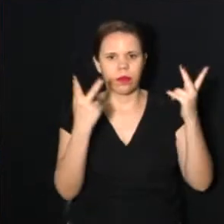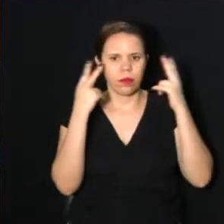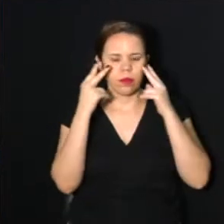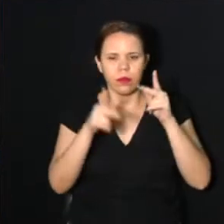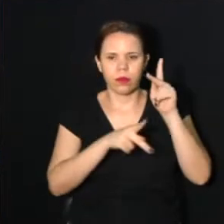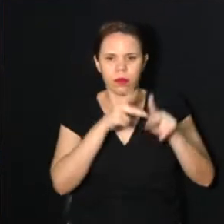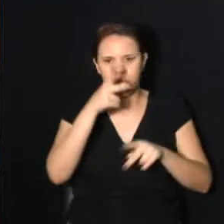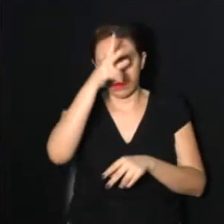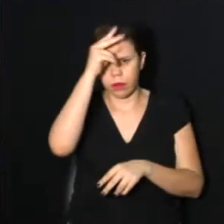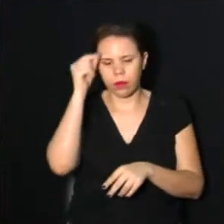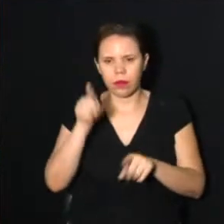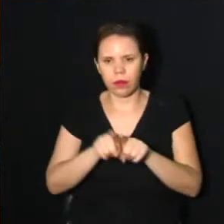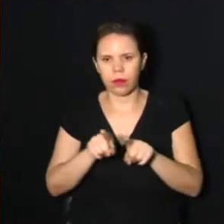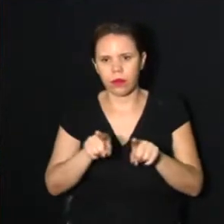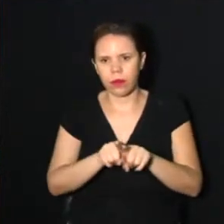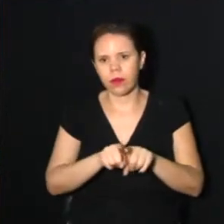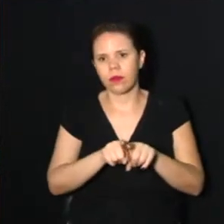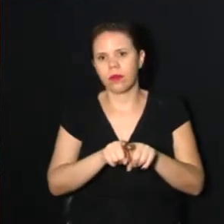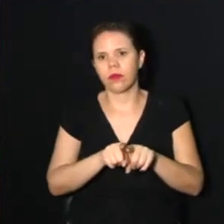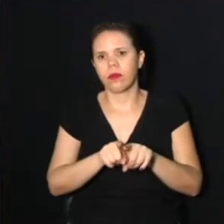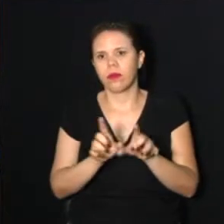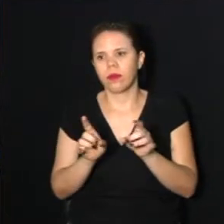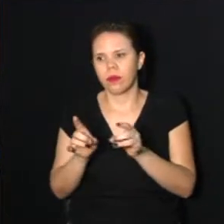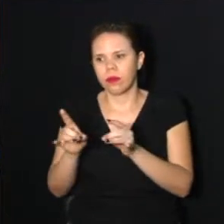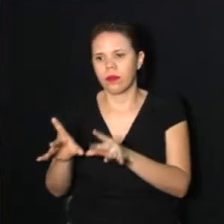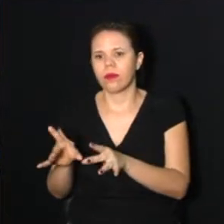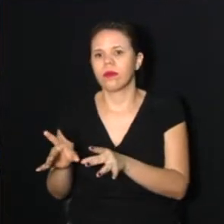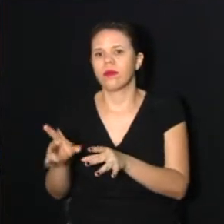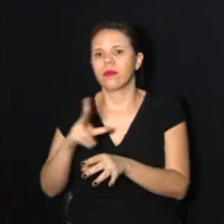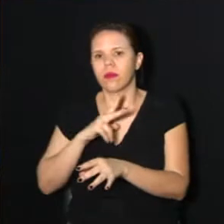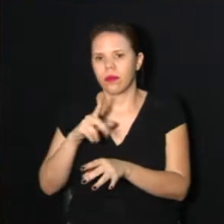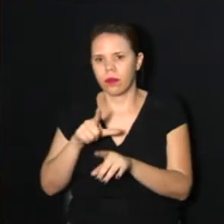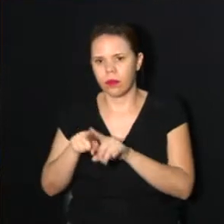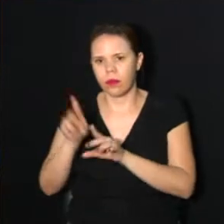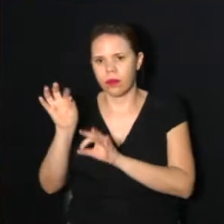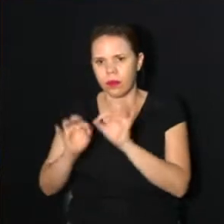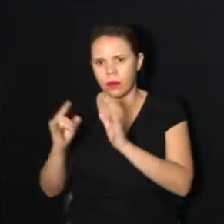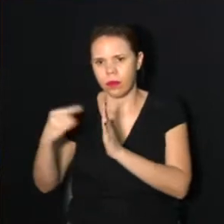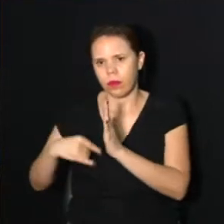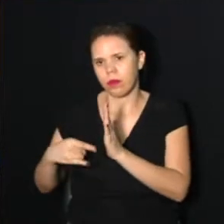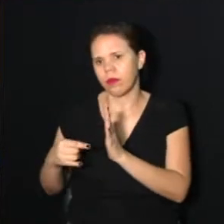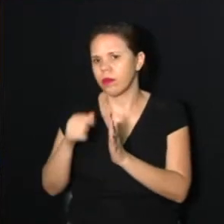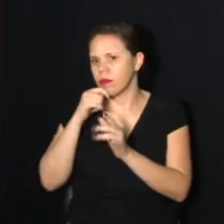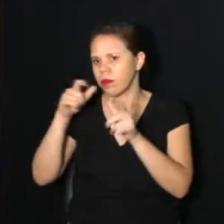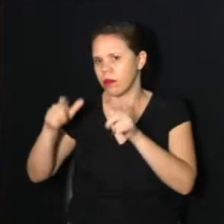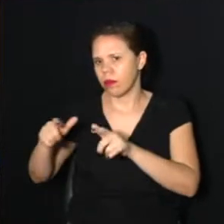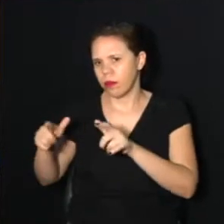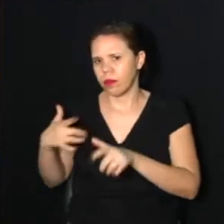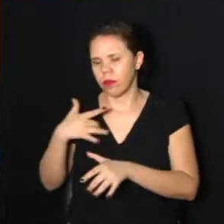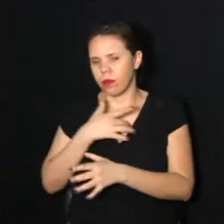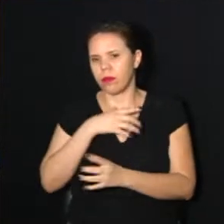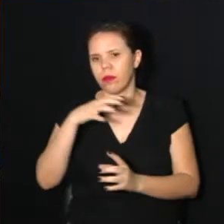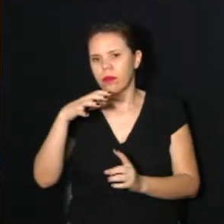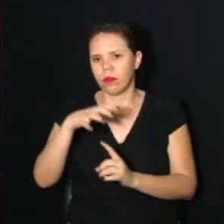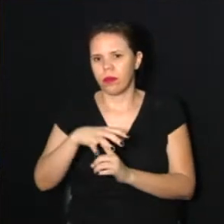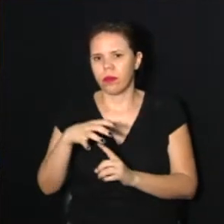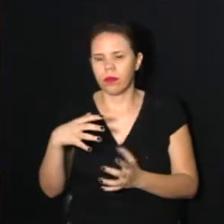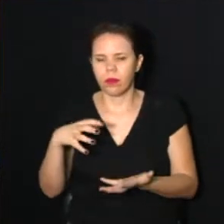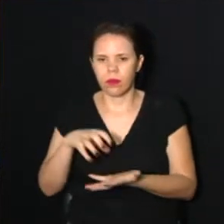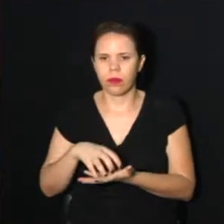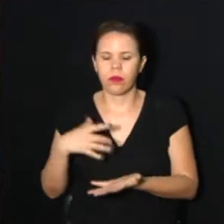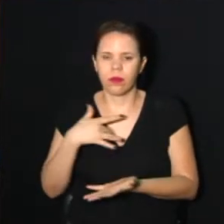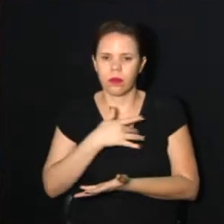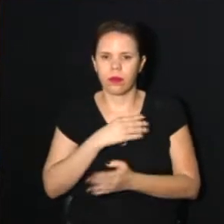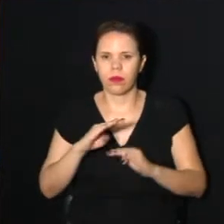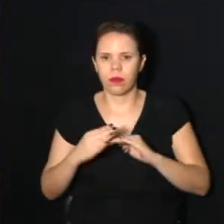para afetação de uso, ao uso especial, a fim de regularizar imóvel em que se encontra instalada unidade de saúde localizada no loteamento Jardim